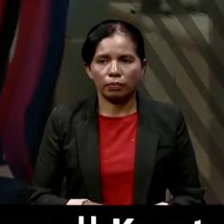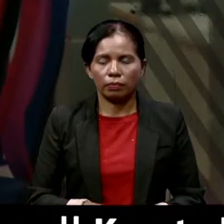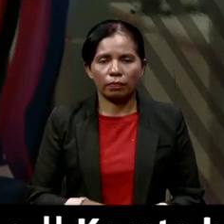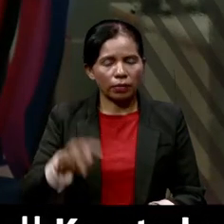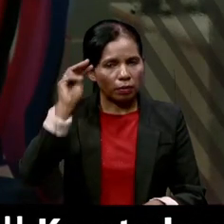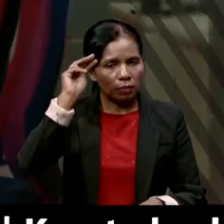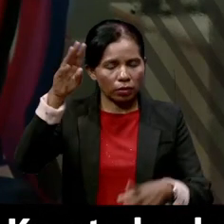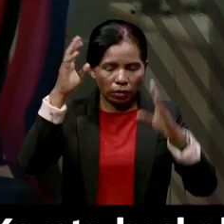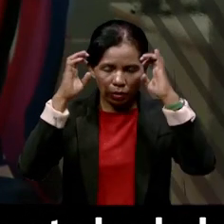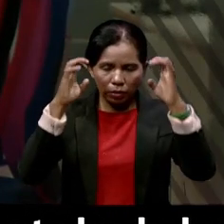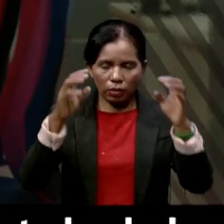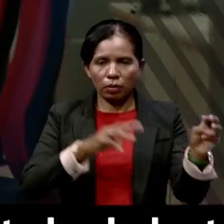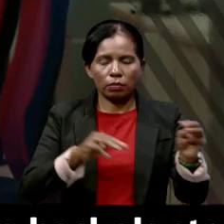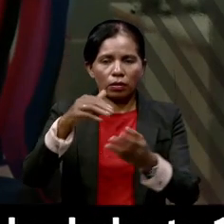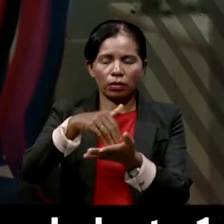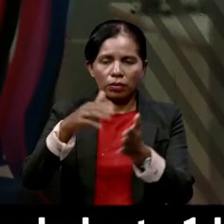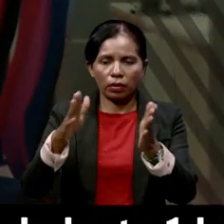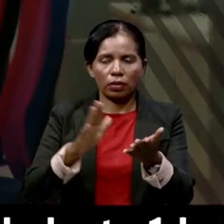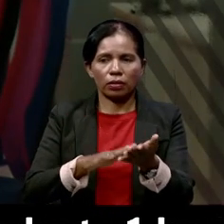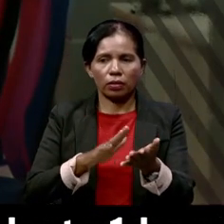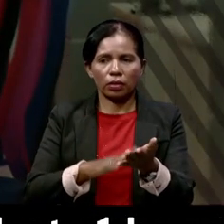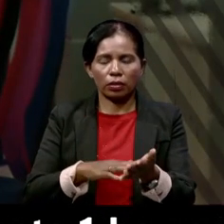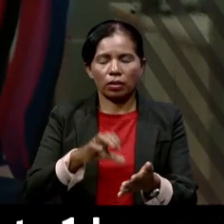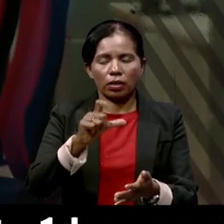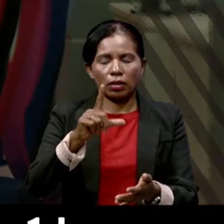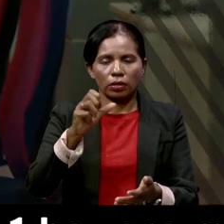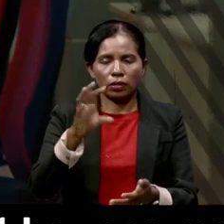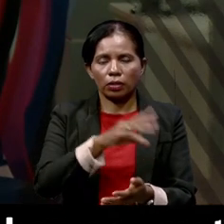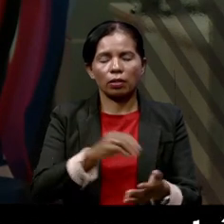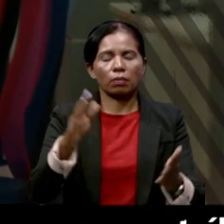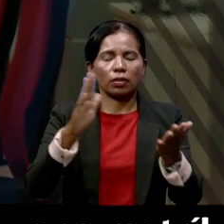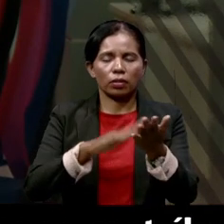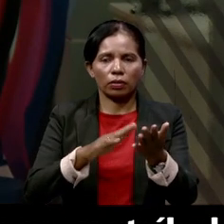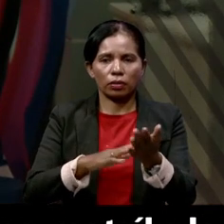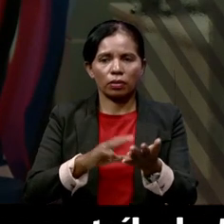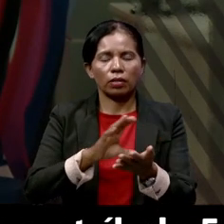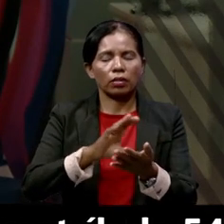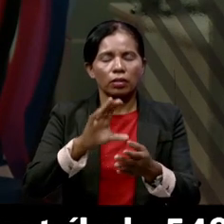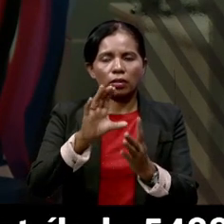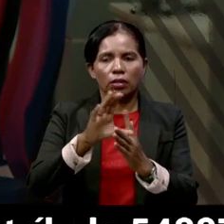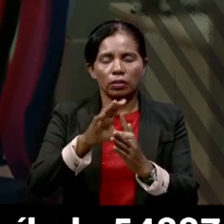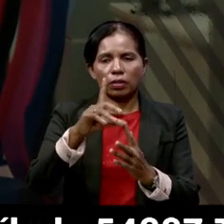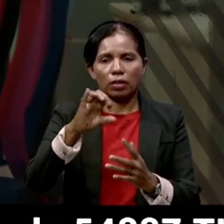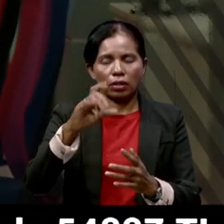Ministério da Educação se muda estudante Sira e a escola filial Lai Sorolai para a Escola Secundária Geral Centro Quelicai.